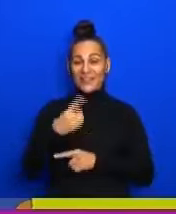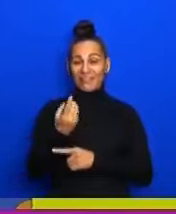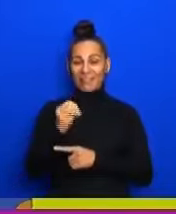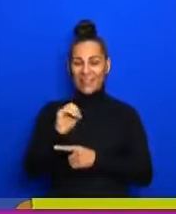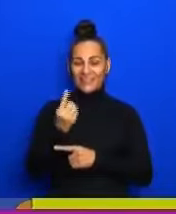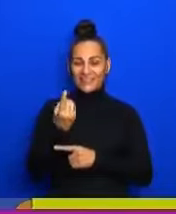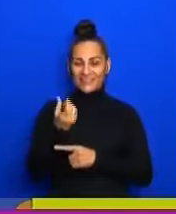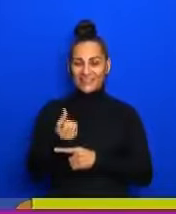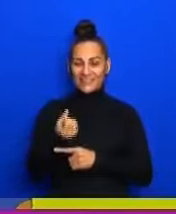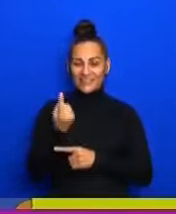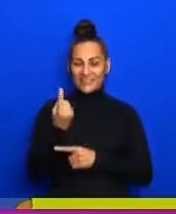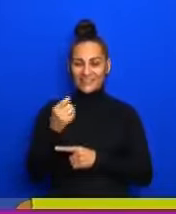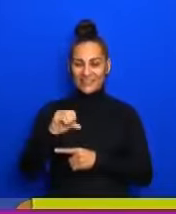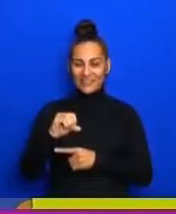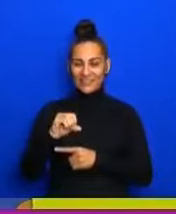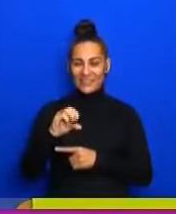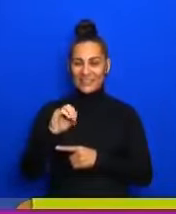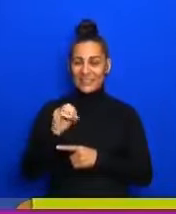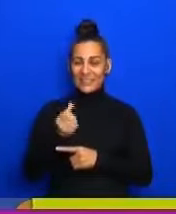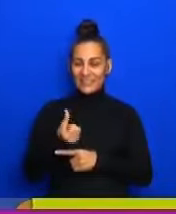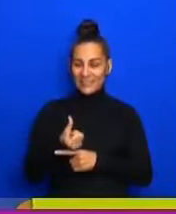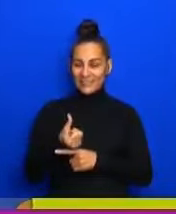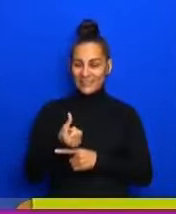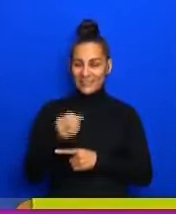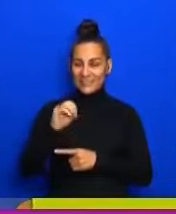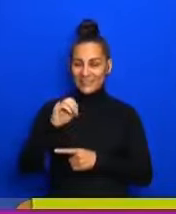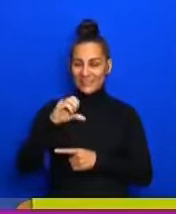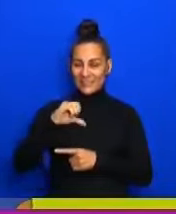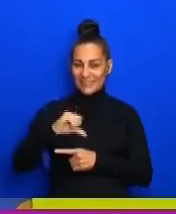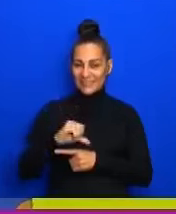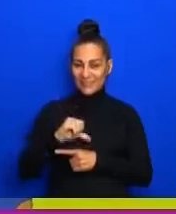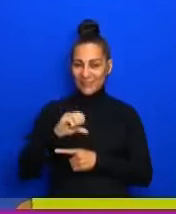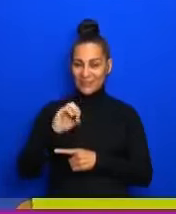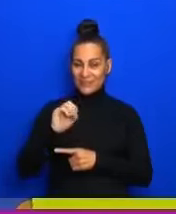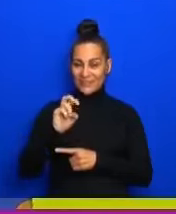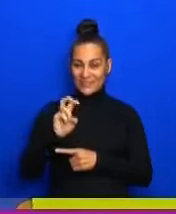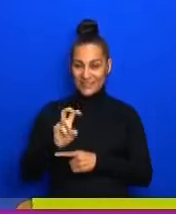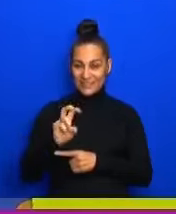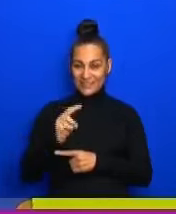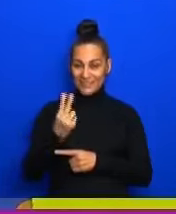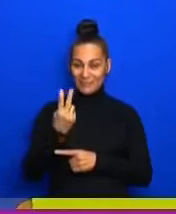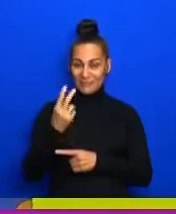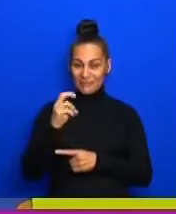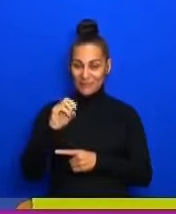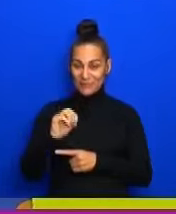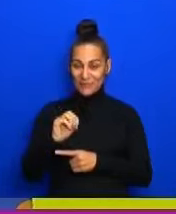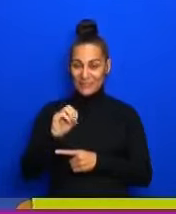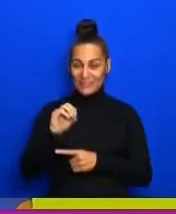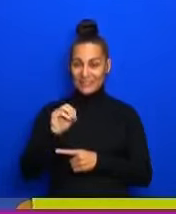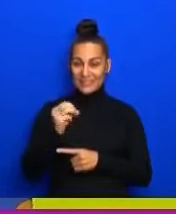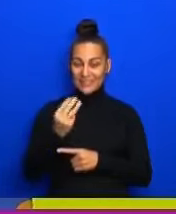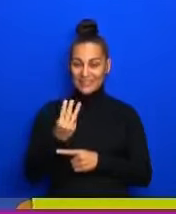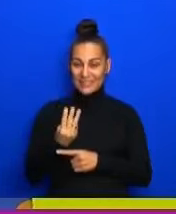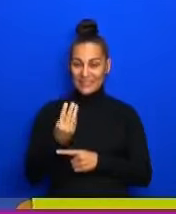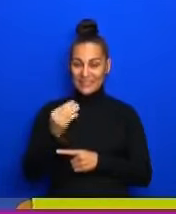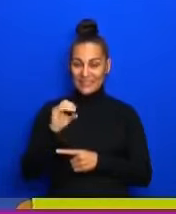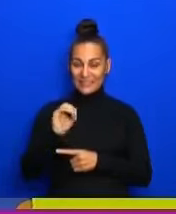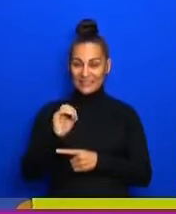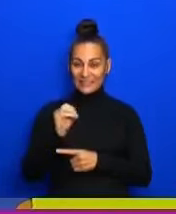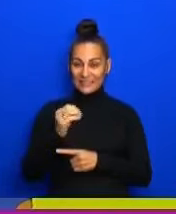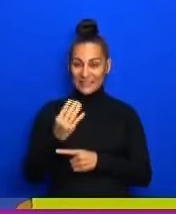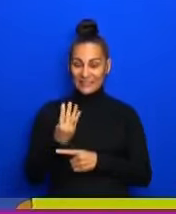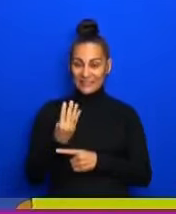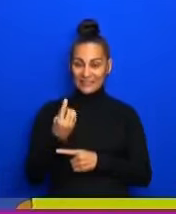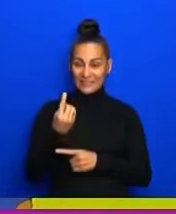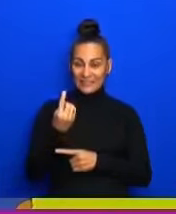10, 16, 19, 06, 09, 05, 20,